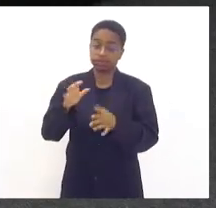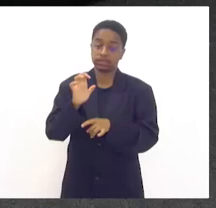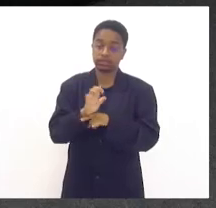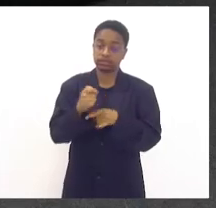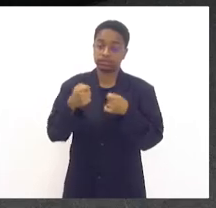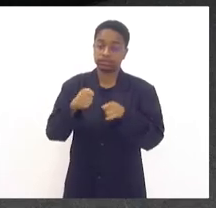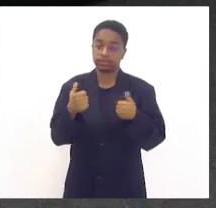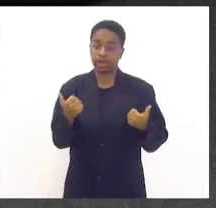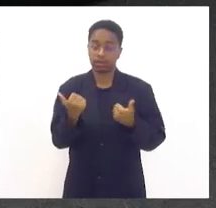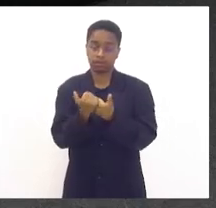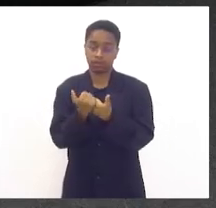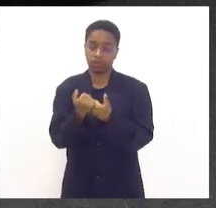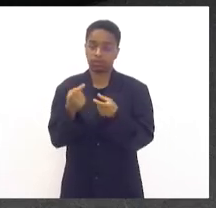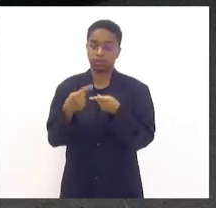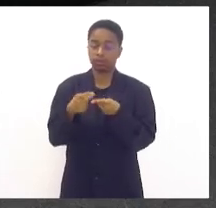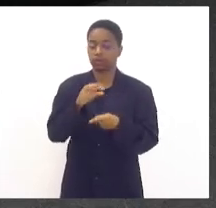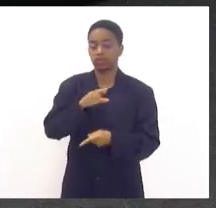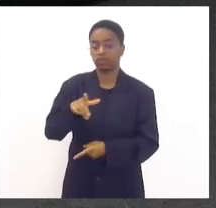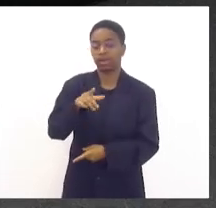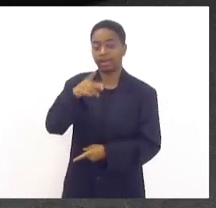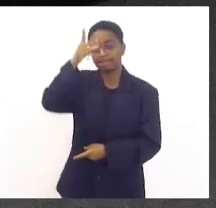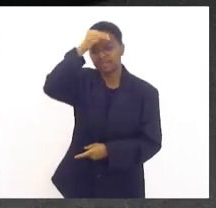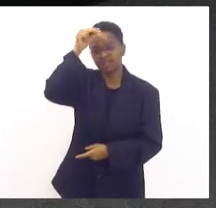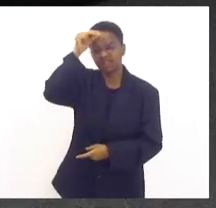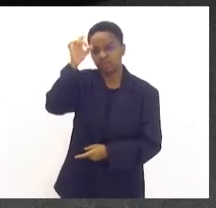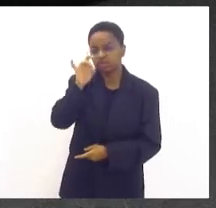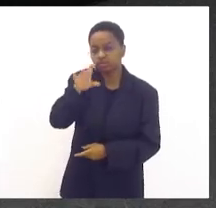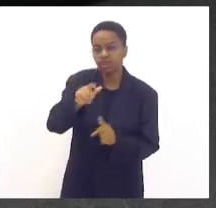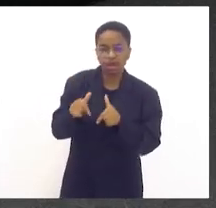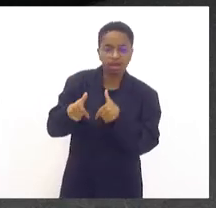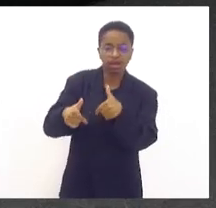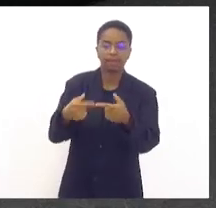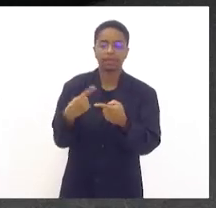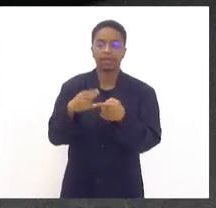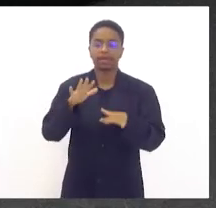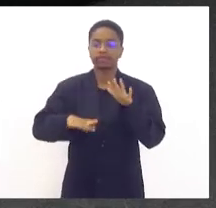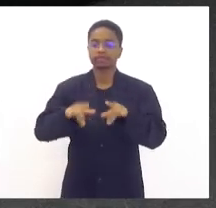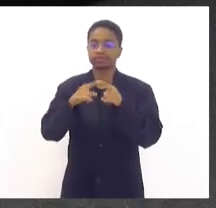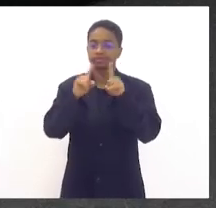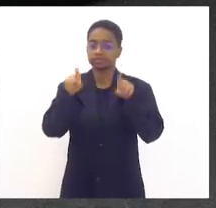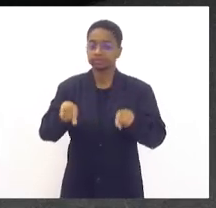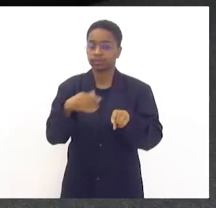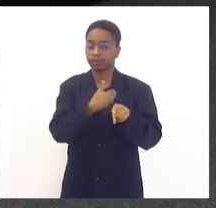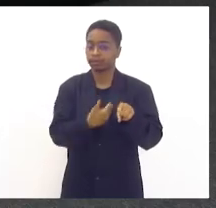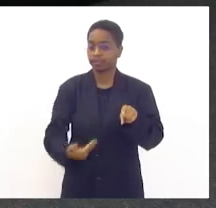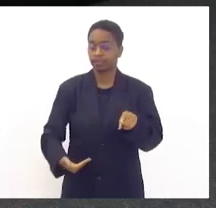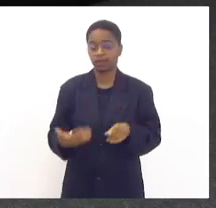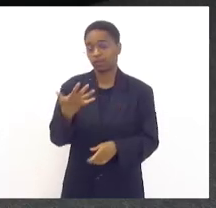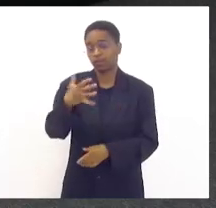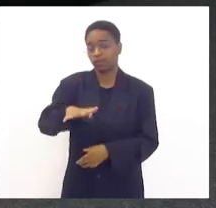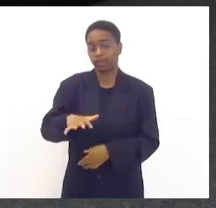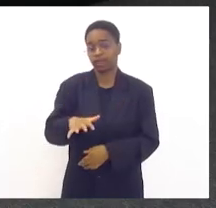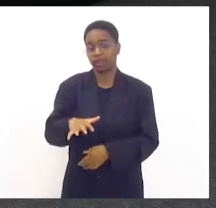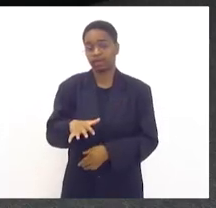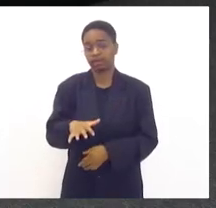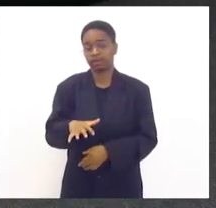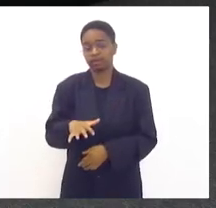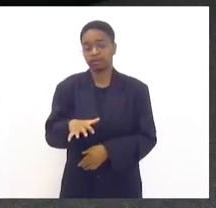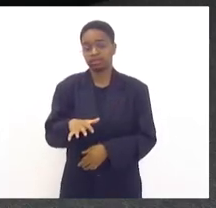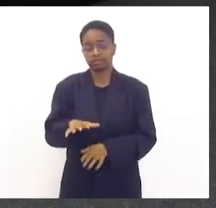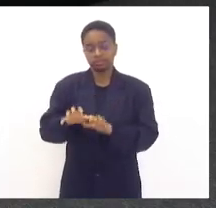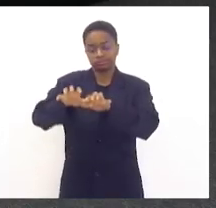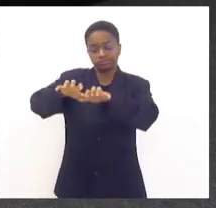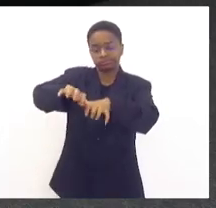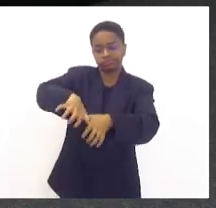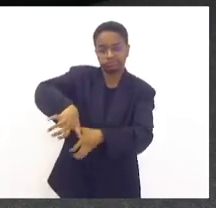batalhões. Não é só a prefeitura, que muitas das vezes o funcionário público da prefeitura, ele não quer sentar na máquina reta escavadeira